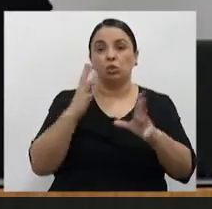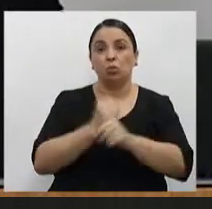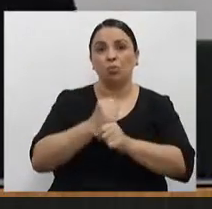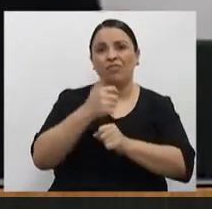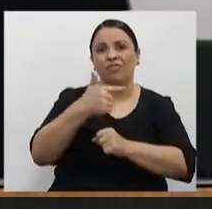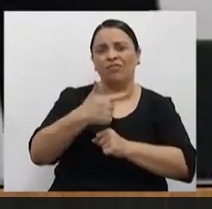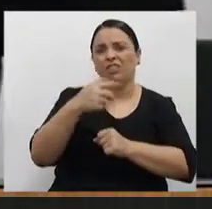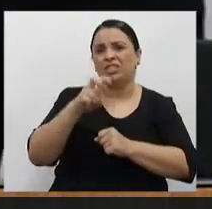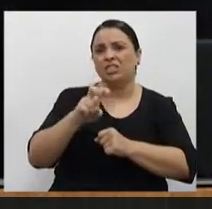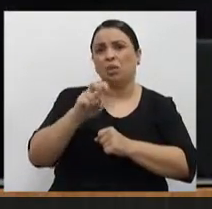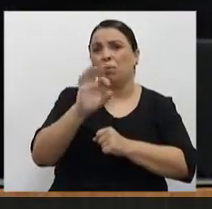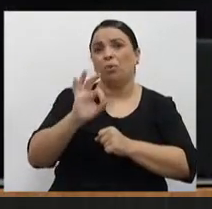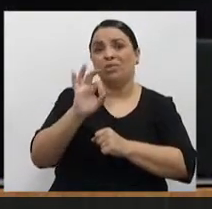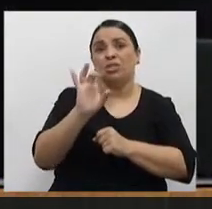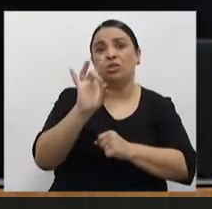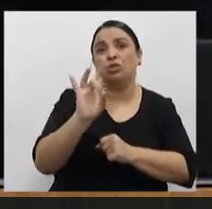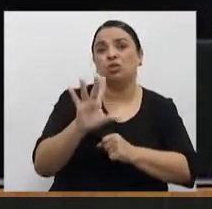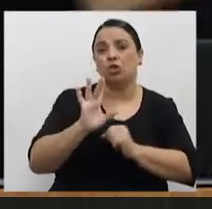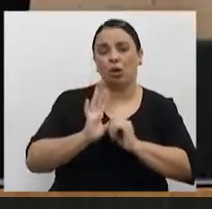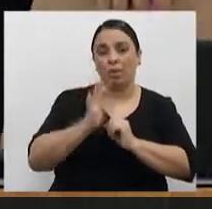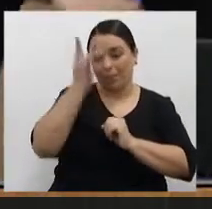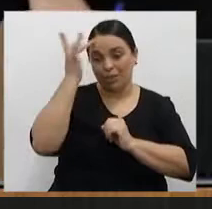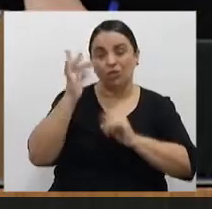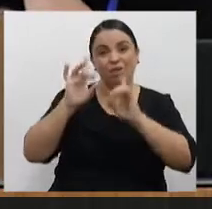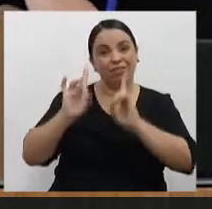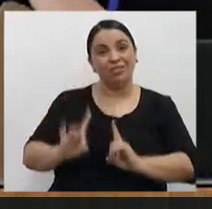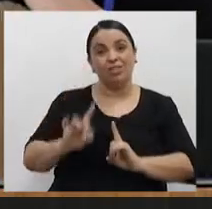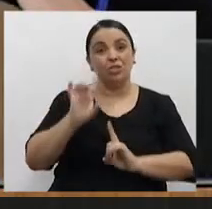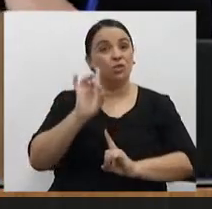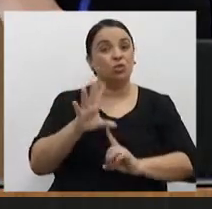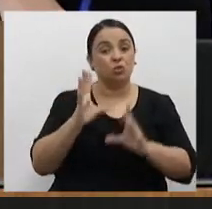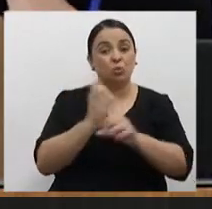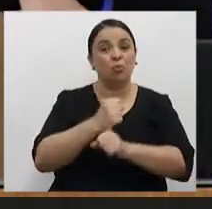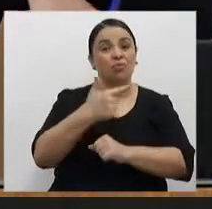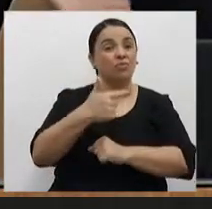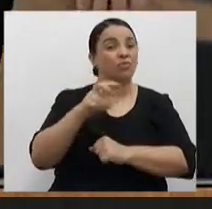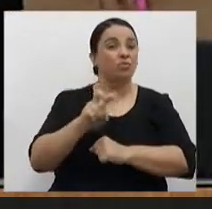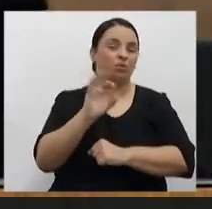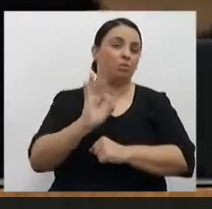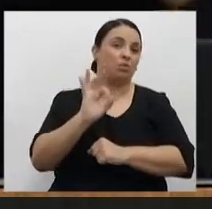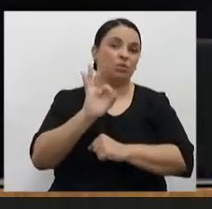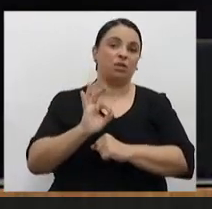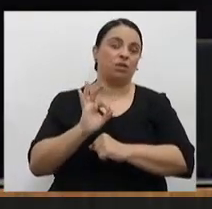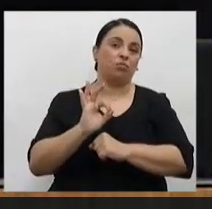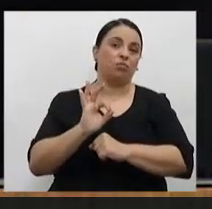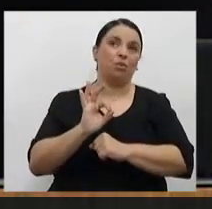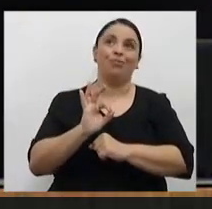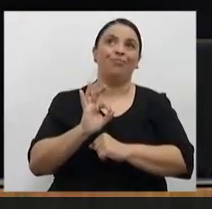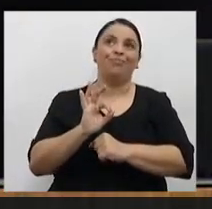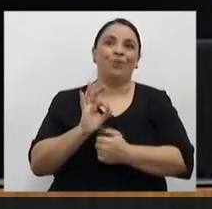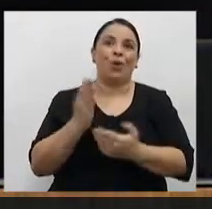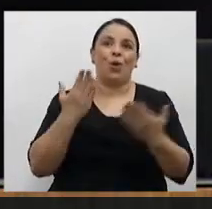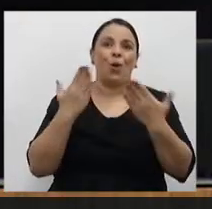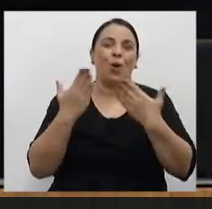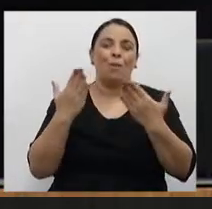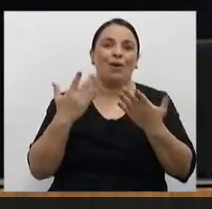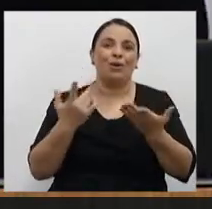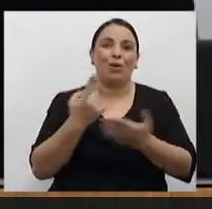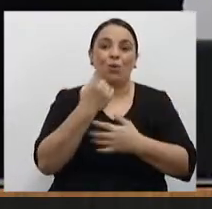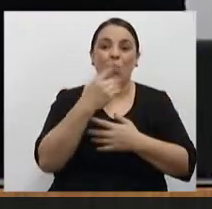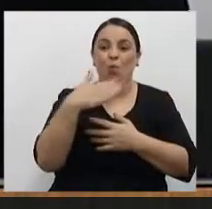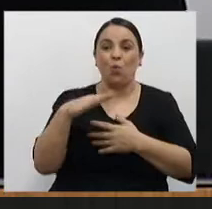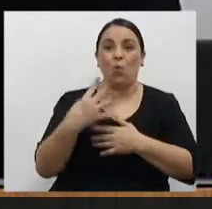Belo Horizonte das pessoas com deficiência que fizeram o cadastro. Ou seja, não foi nem um quarto do segmento que conseguiu fazer